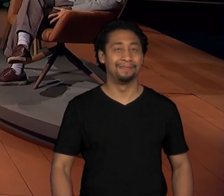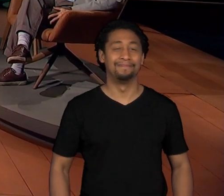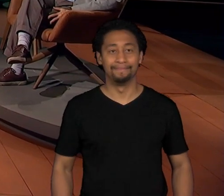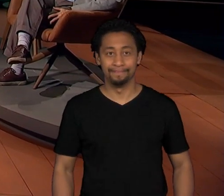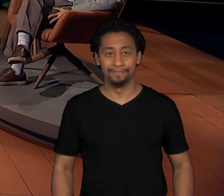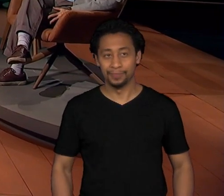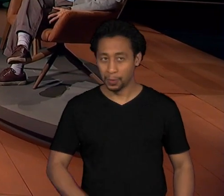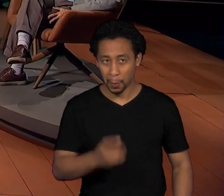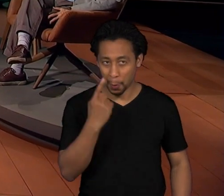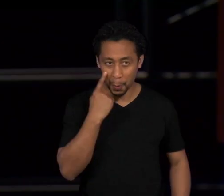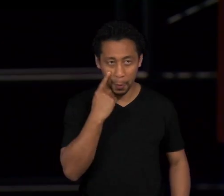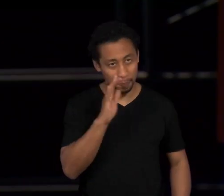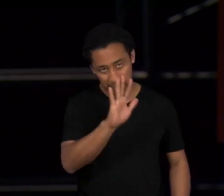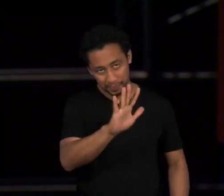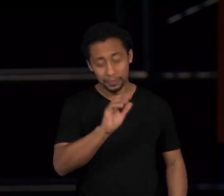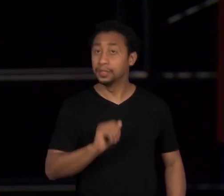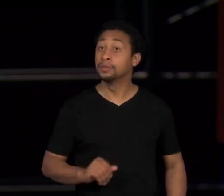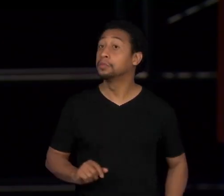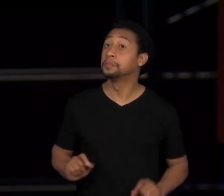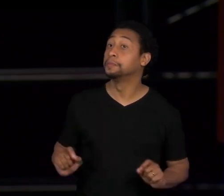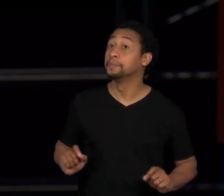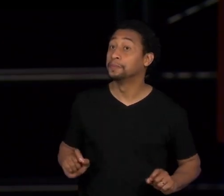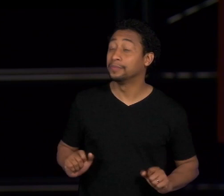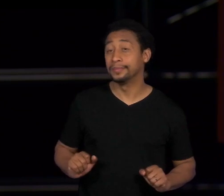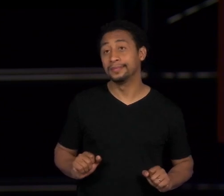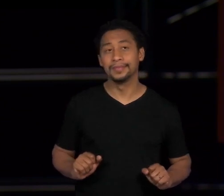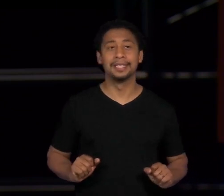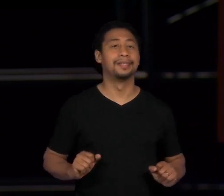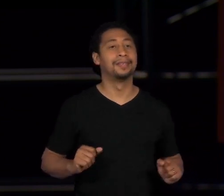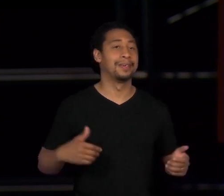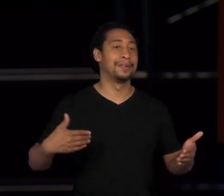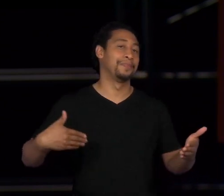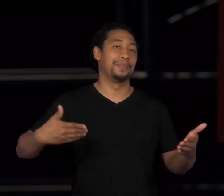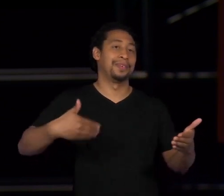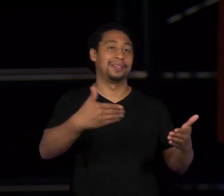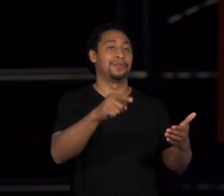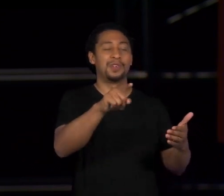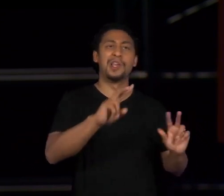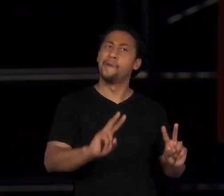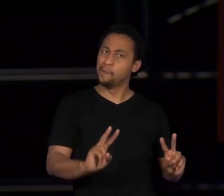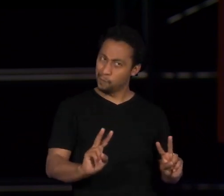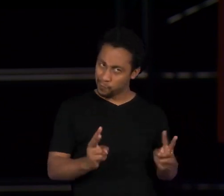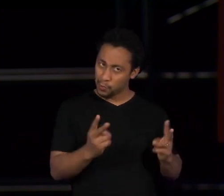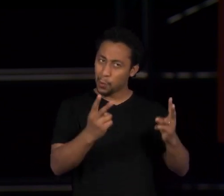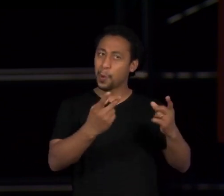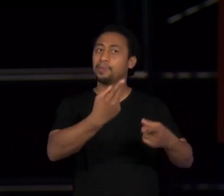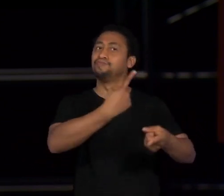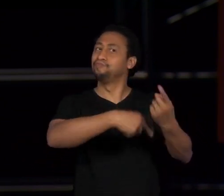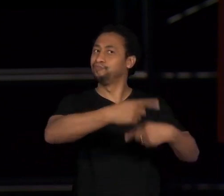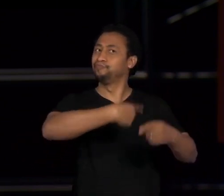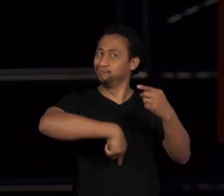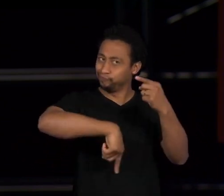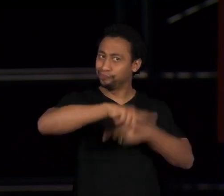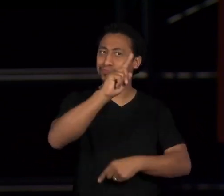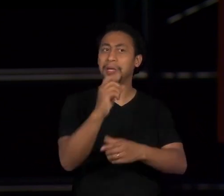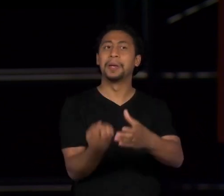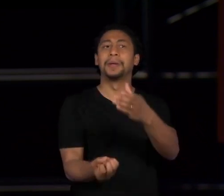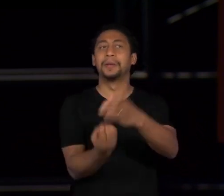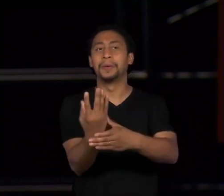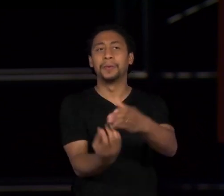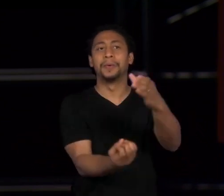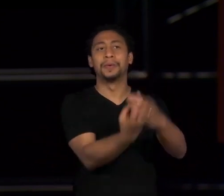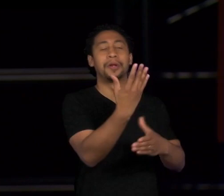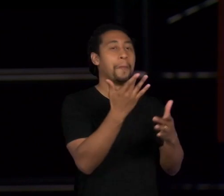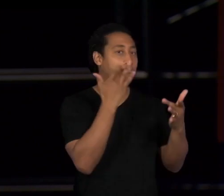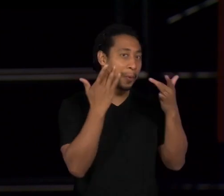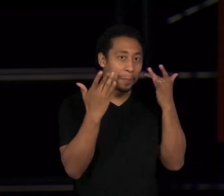bomg ao longo dessa sua carreira Vitoriosa você criou vários espetáculos de sucesso tal e muitos deles foram levados